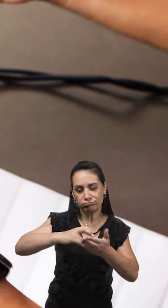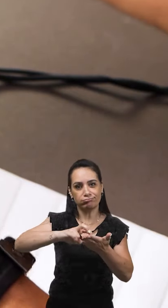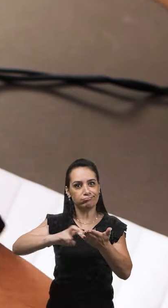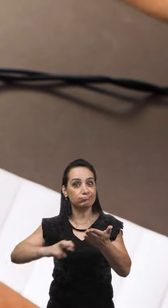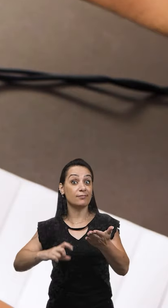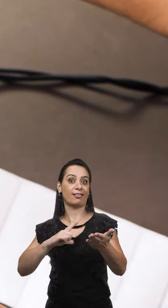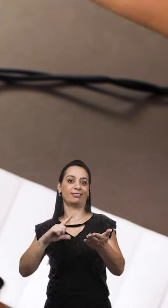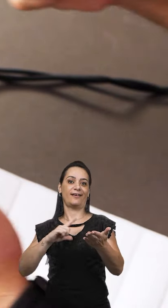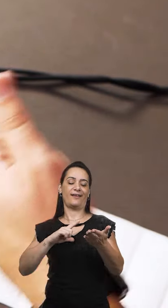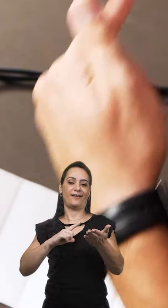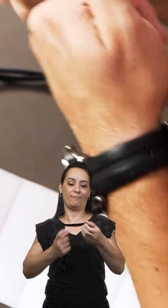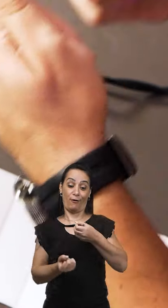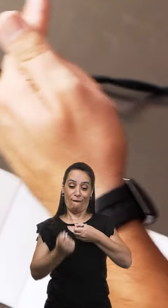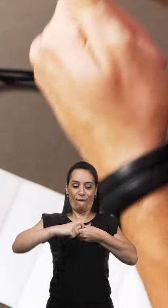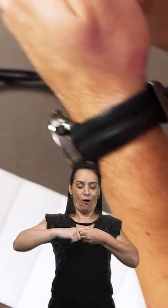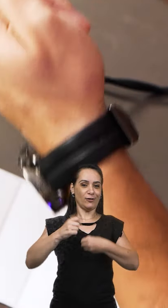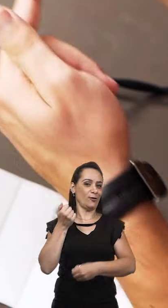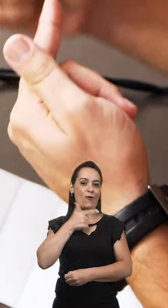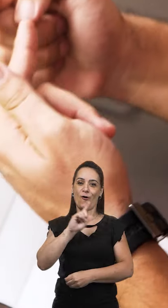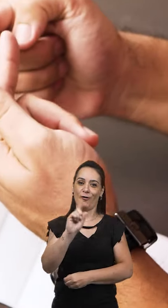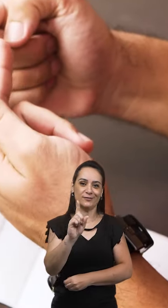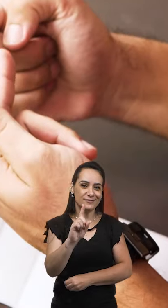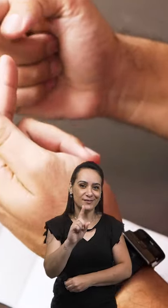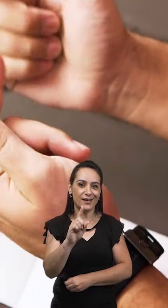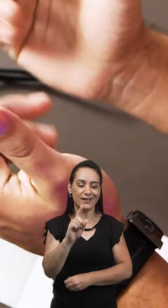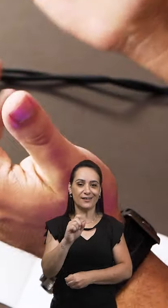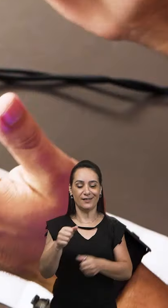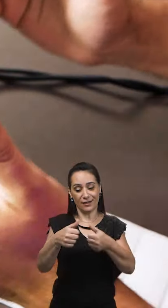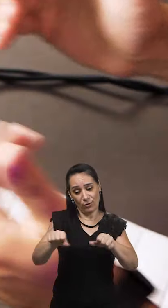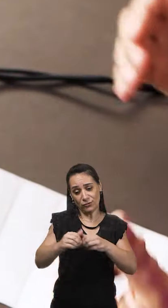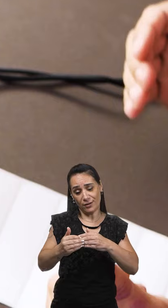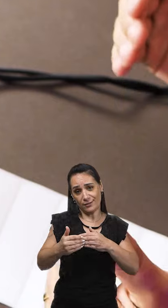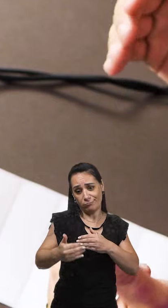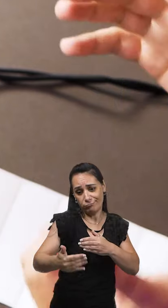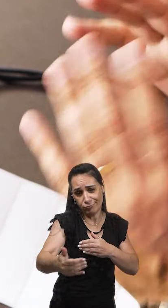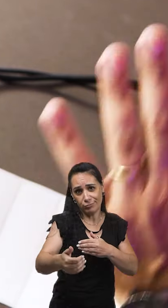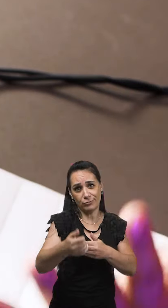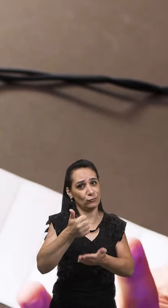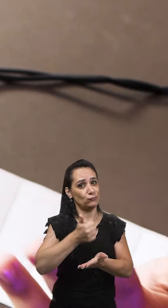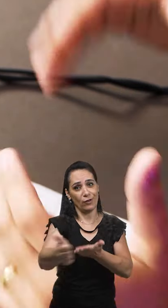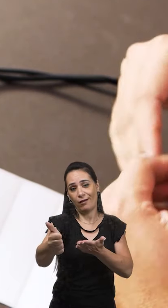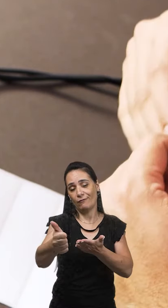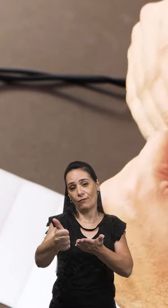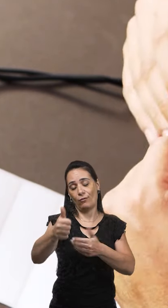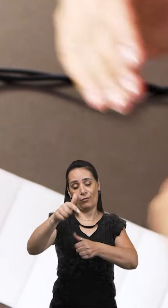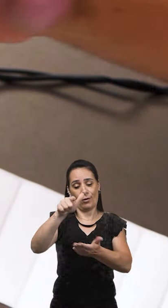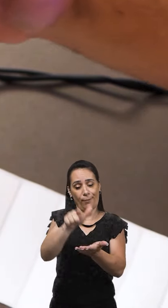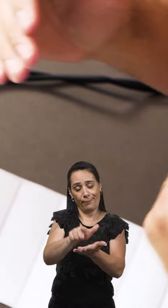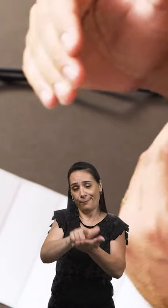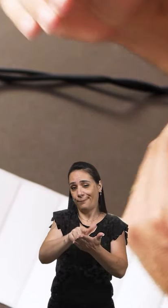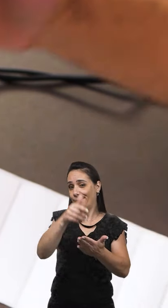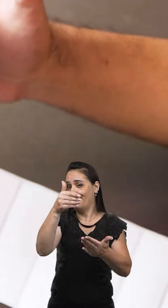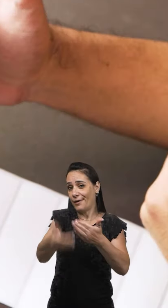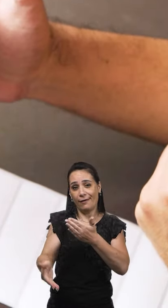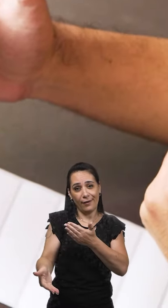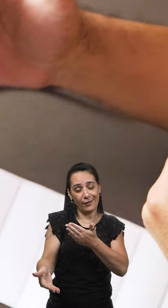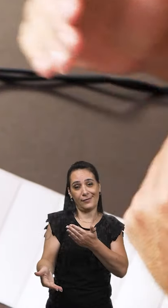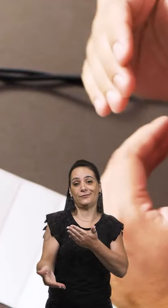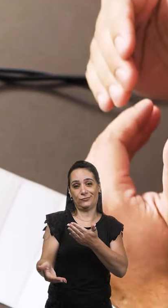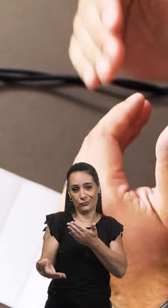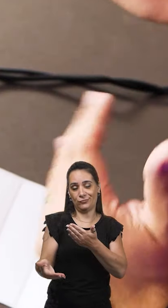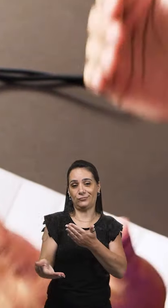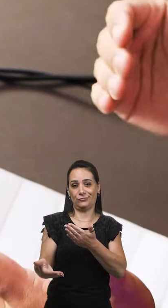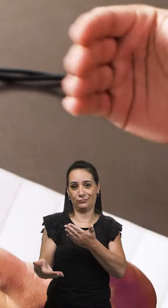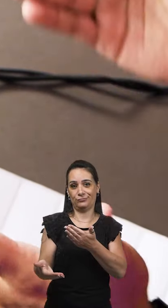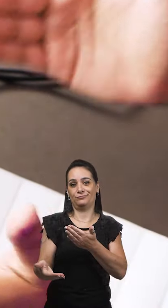etiqueta em que eu tenho Ribble. O Ribble eu não consigo devolver. Então aquela etiqueta que saiu já foi. Eu tenho aquela perda de